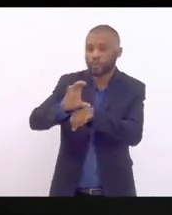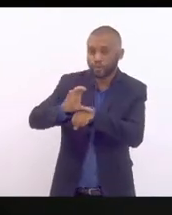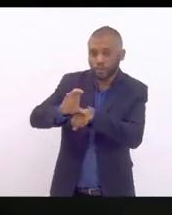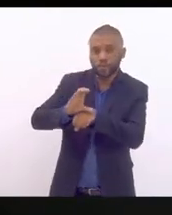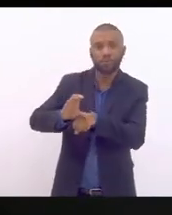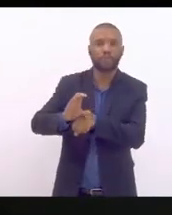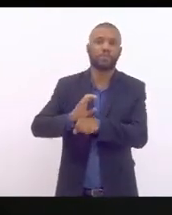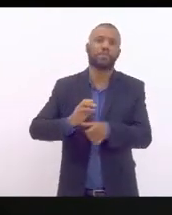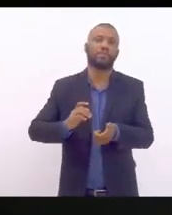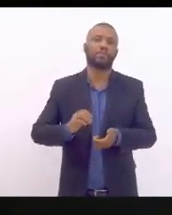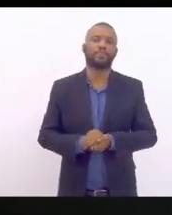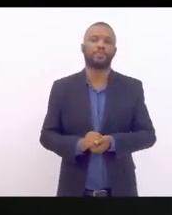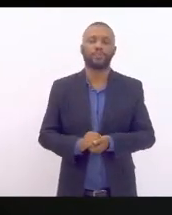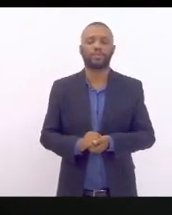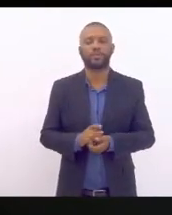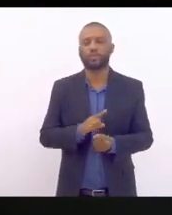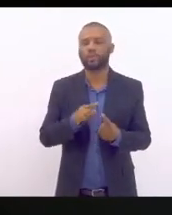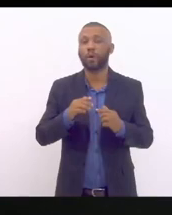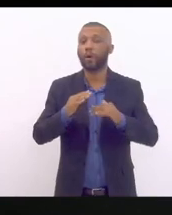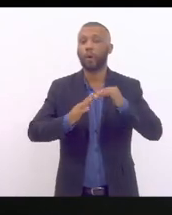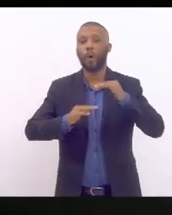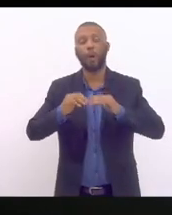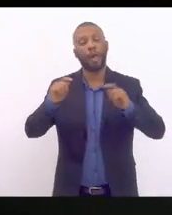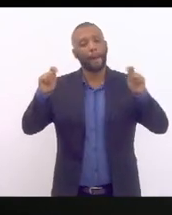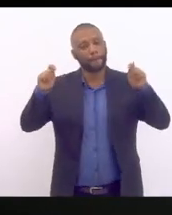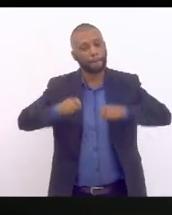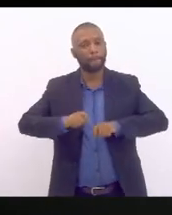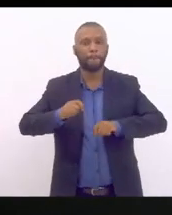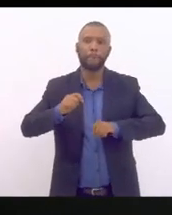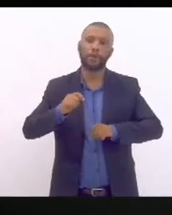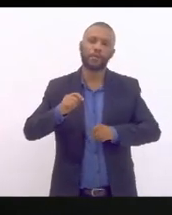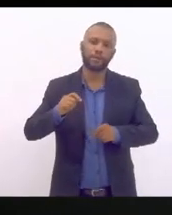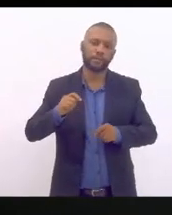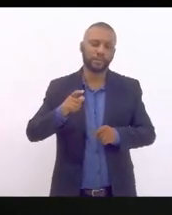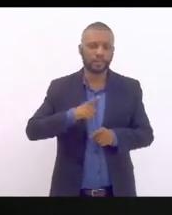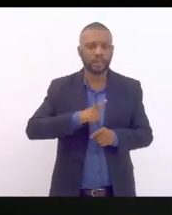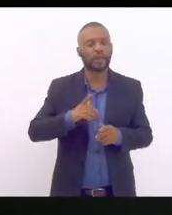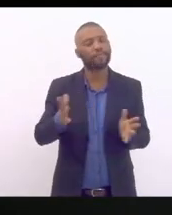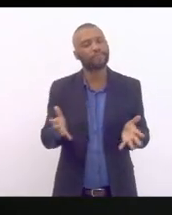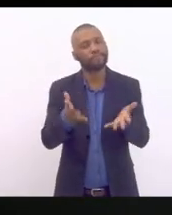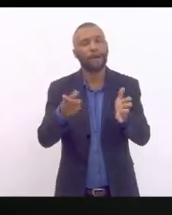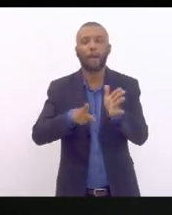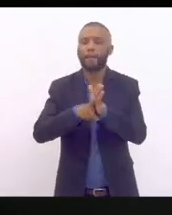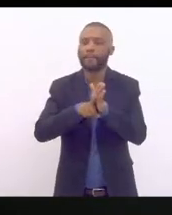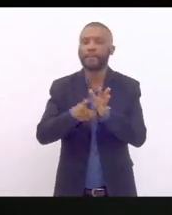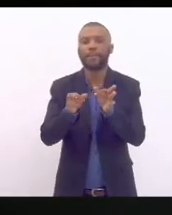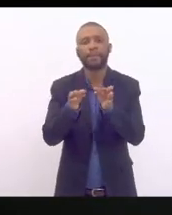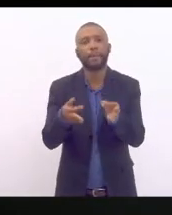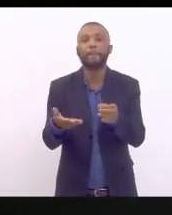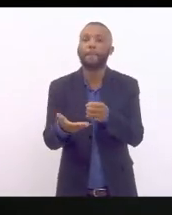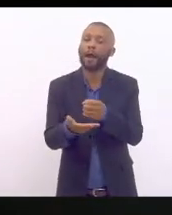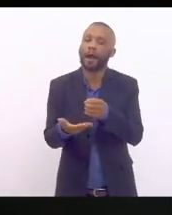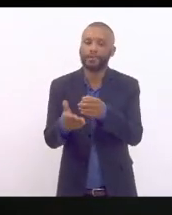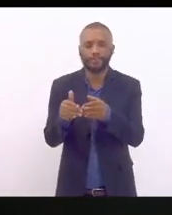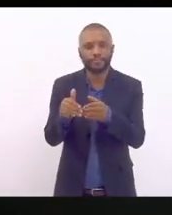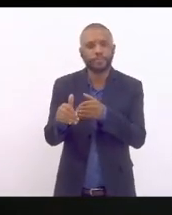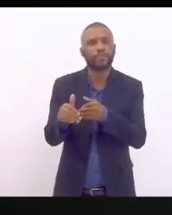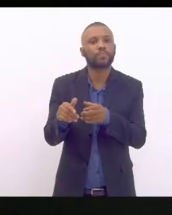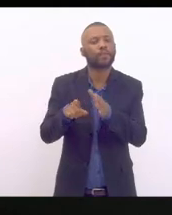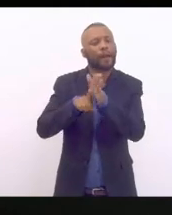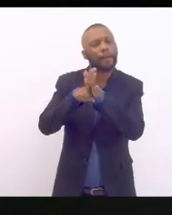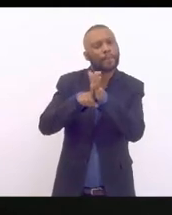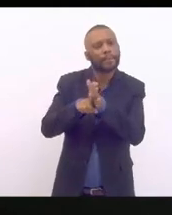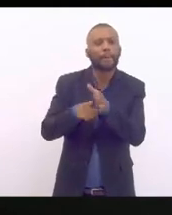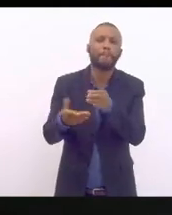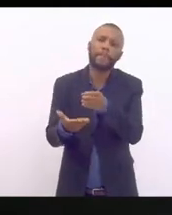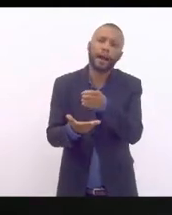é construir a possibilidade de fomentar a pesquisa básica EA partir de uma pesquisa